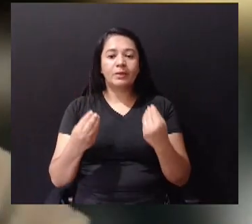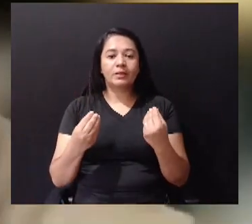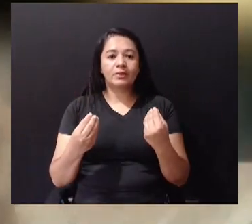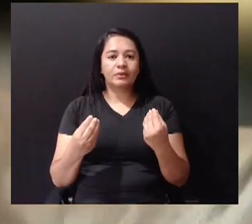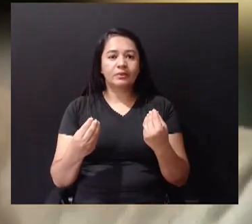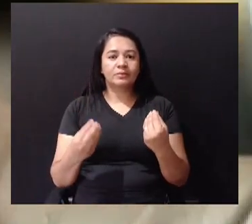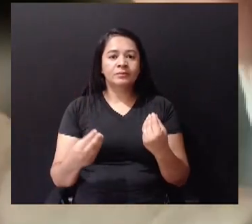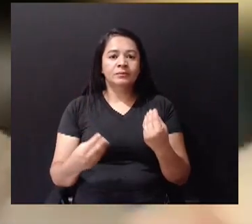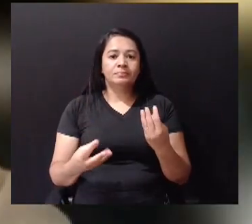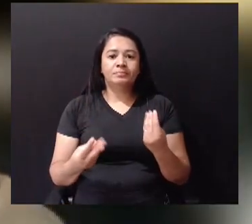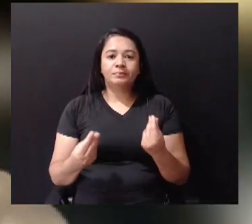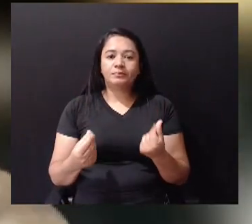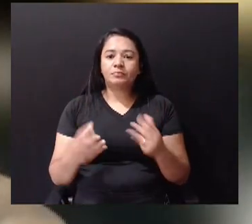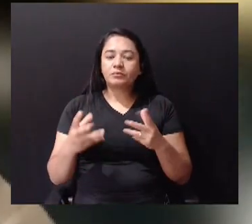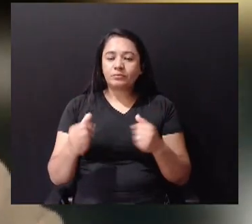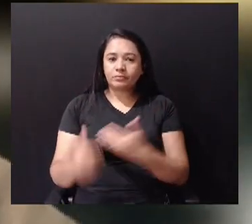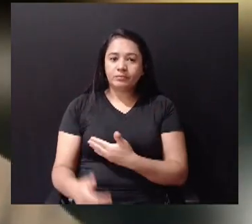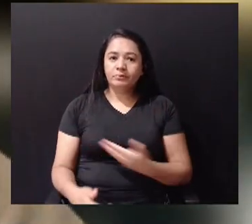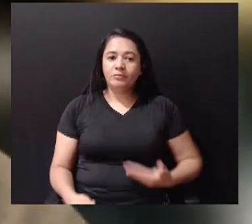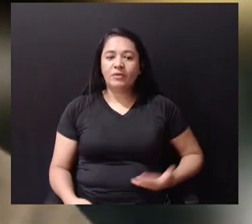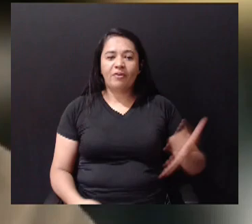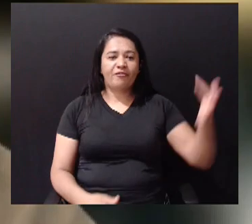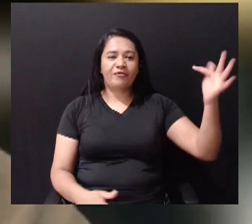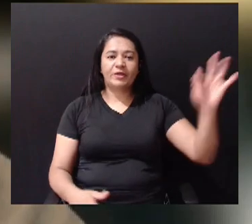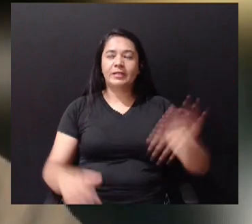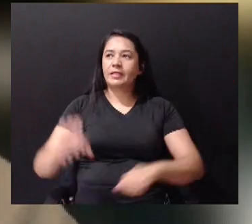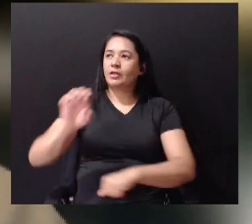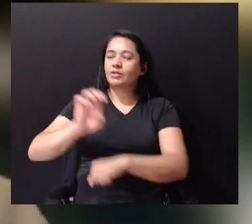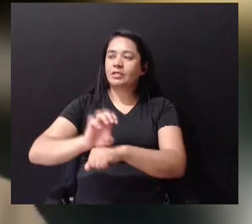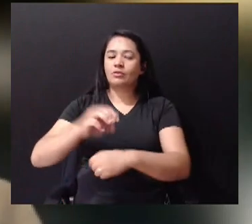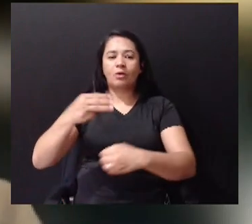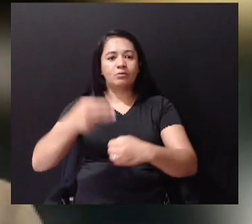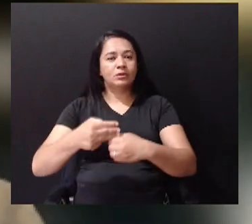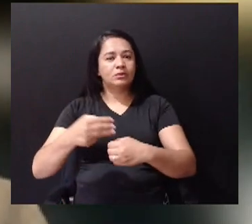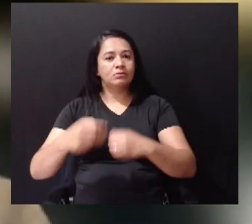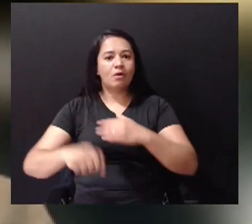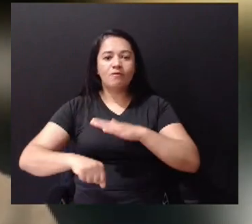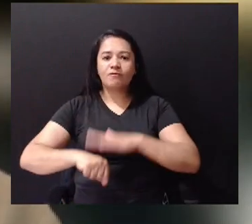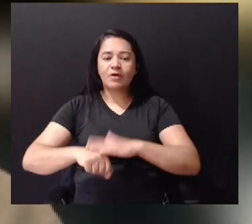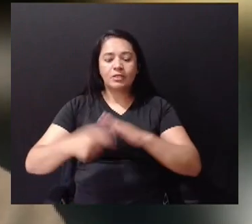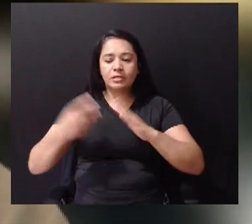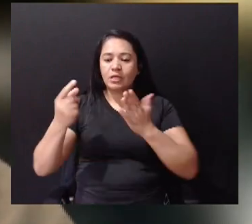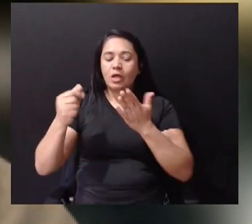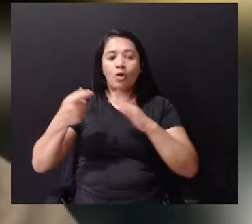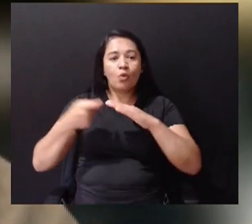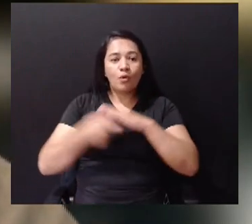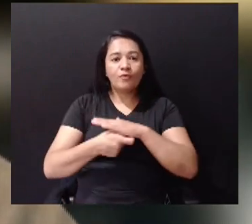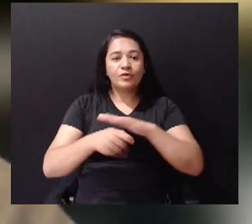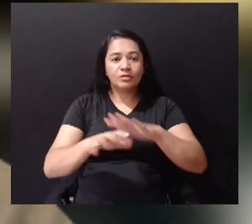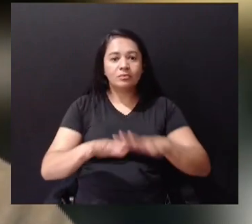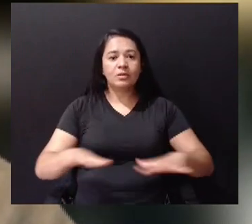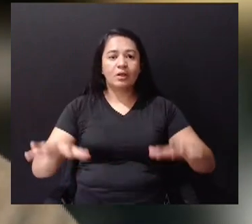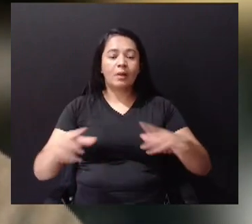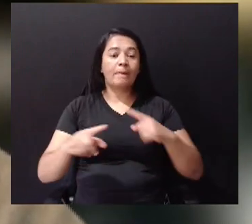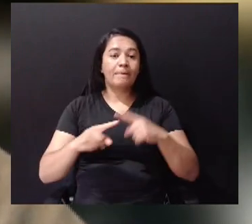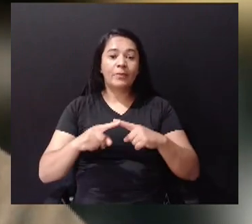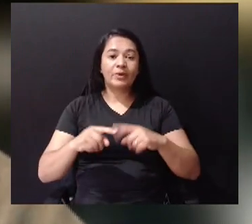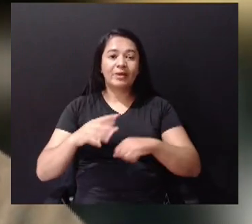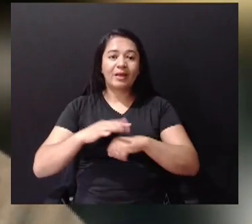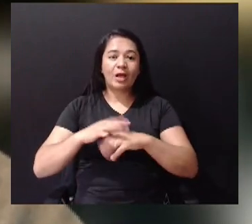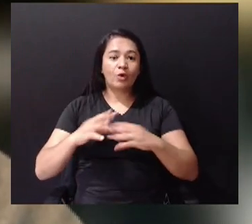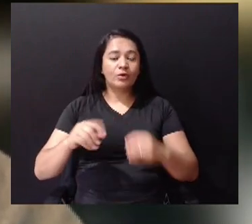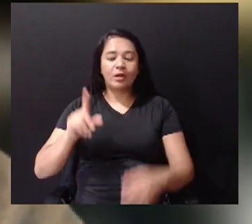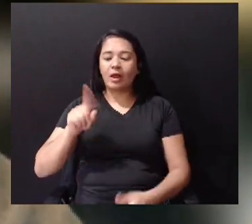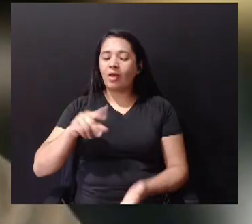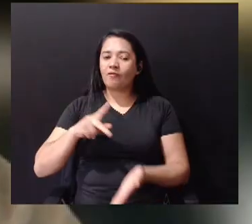todo governo federal, estadual, municipal faça investimentos nessa área, porque a cura é um fato e ela vai